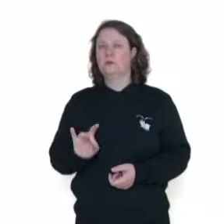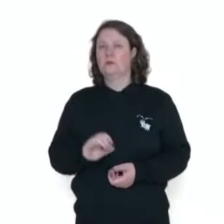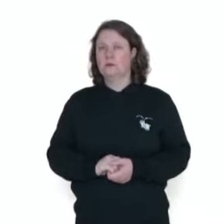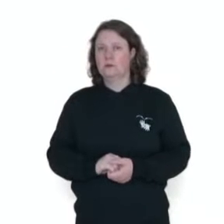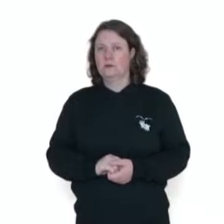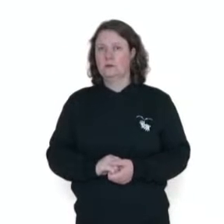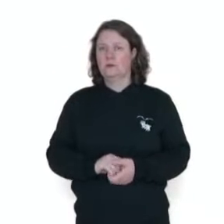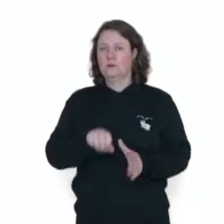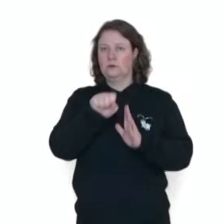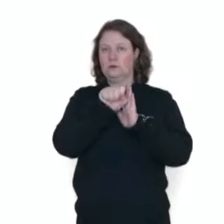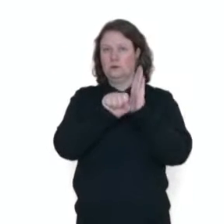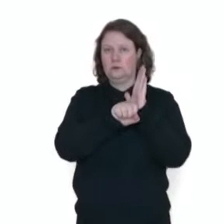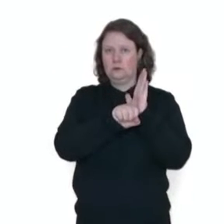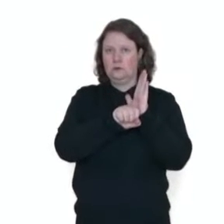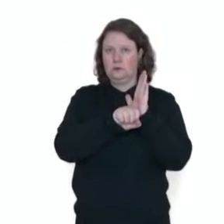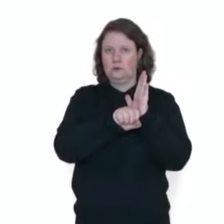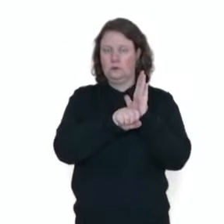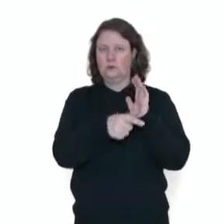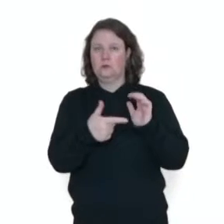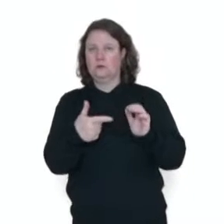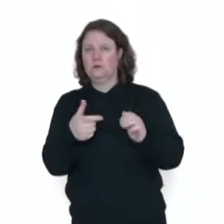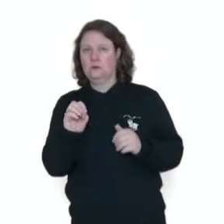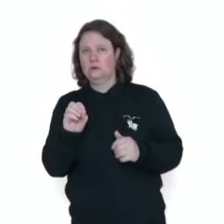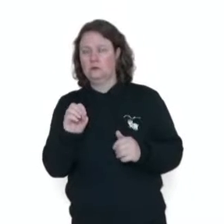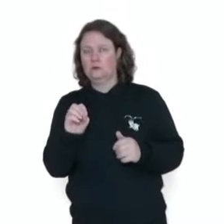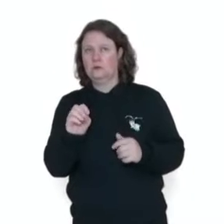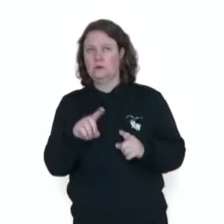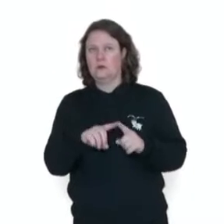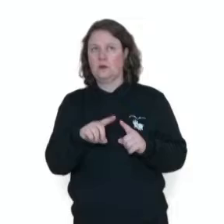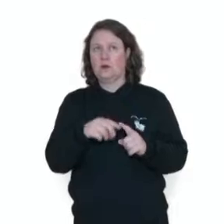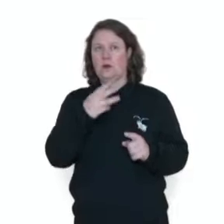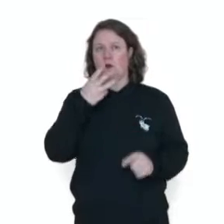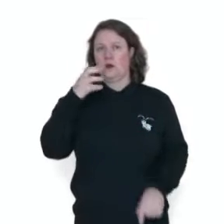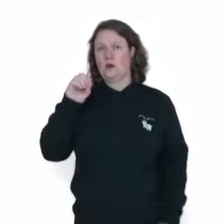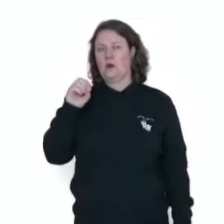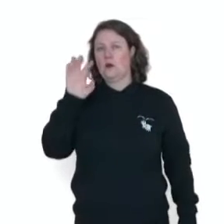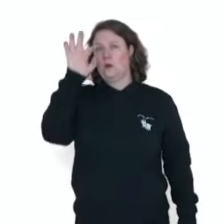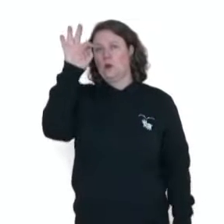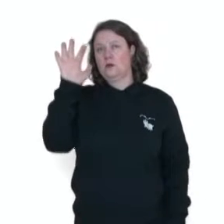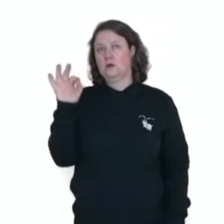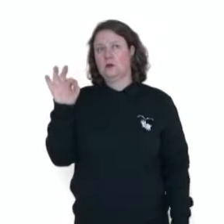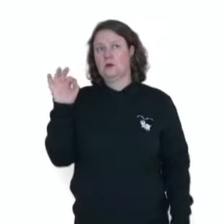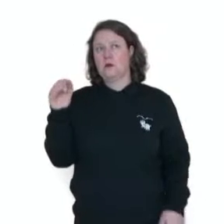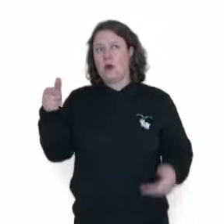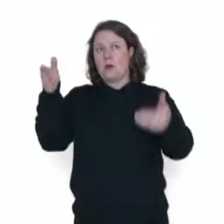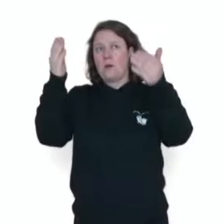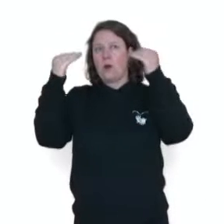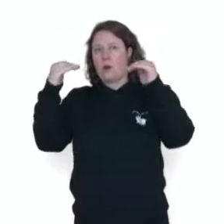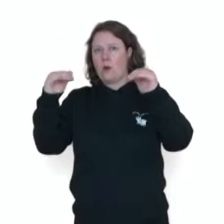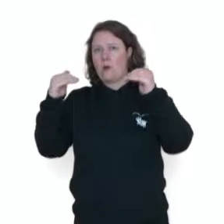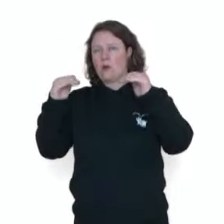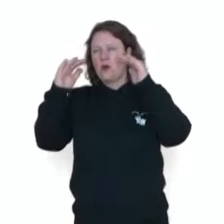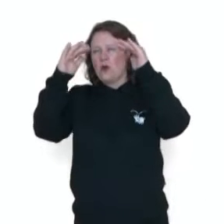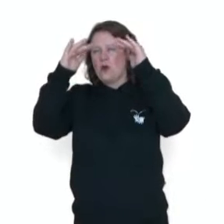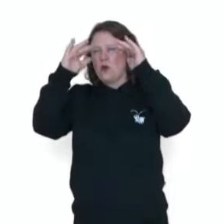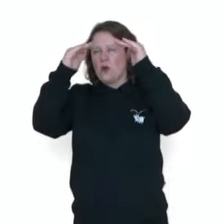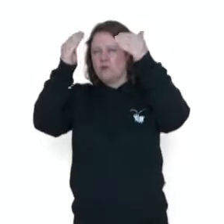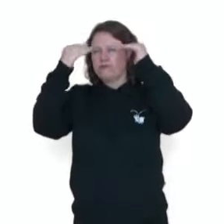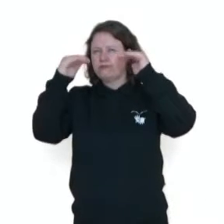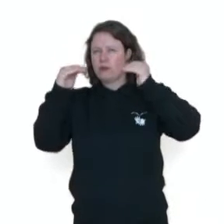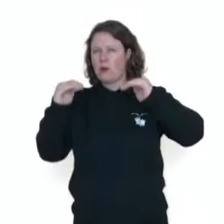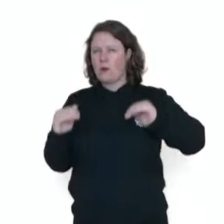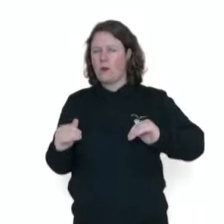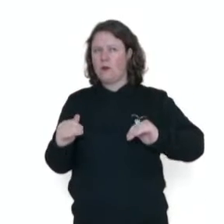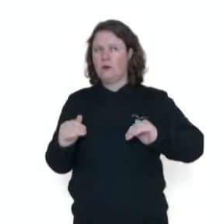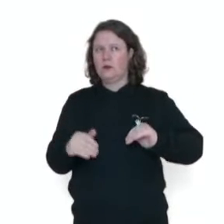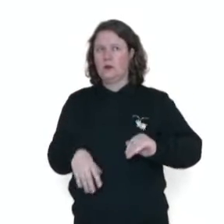20, no século 19, cerca de 30%. Veja que ele vai diminuindo, né? Ao passo que o café vai aqui,